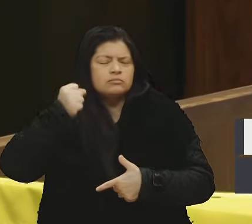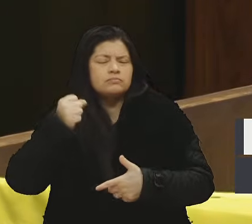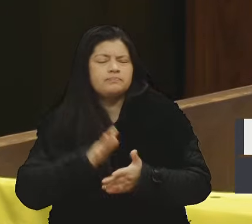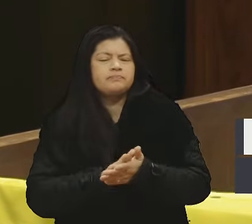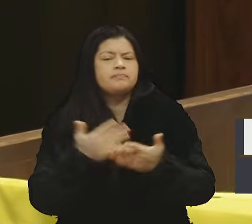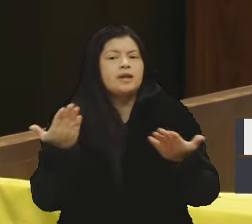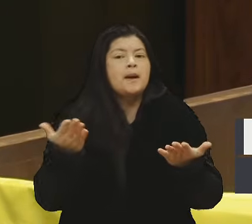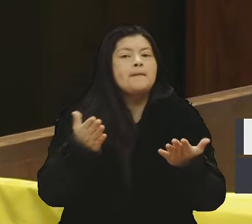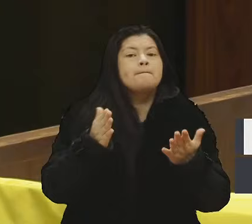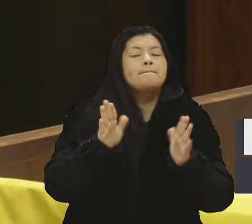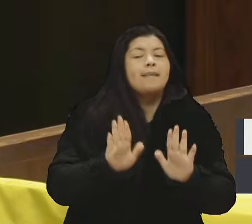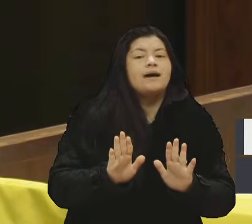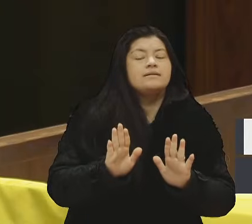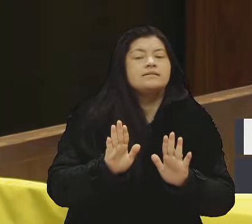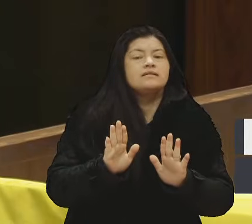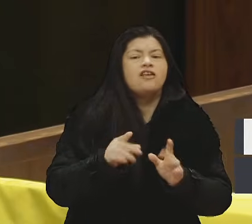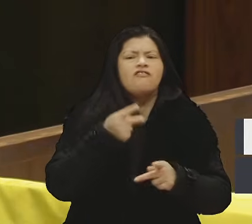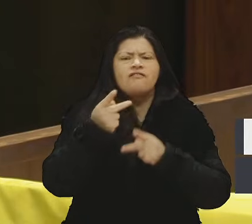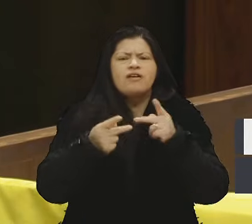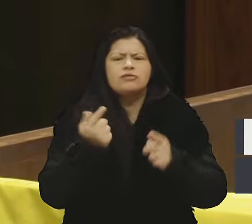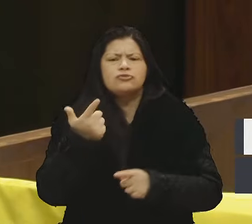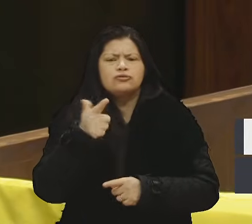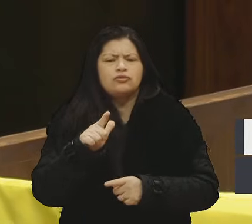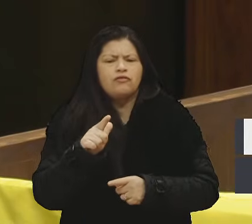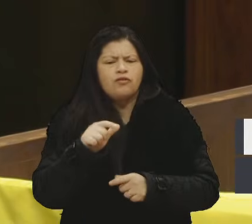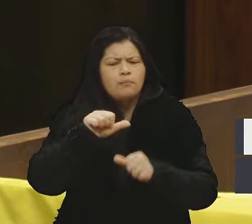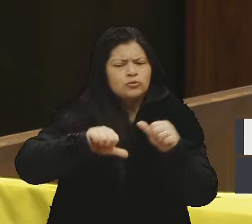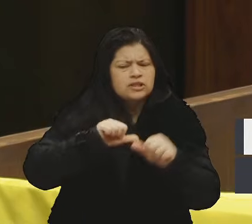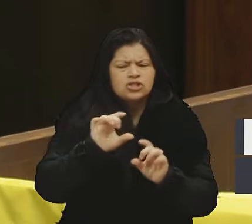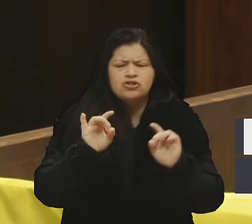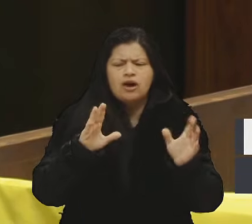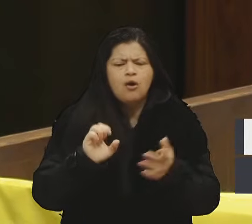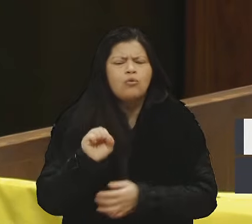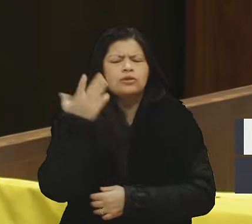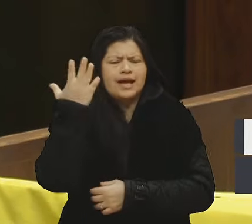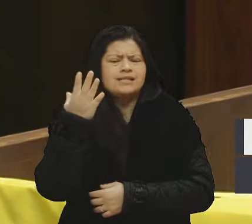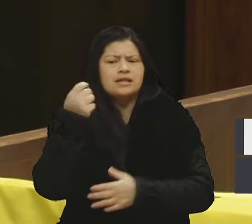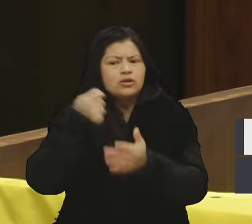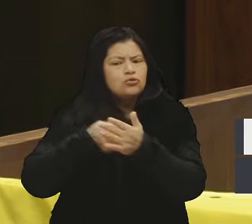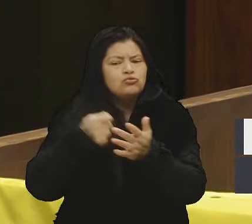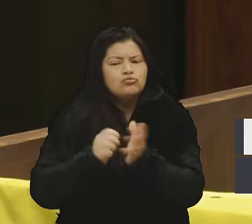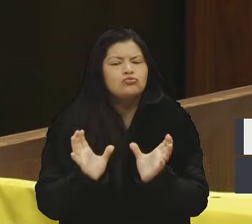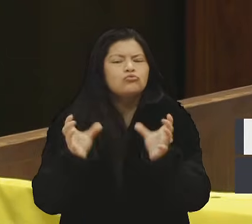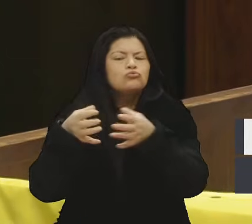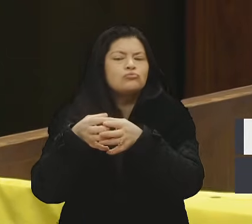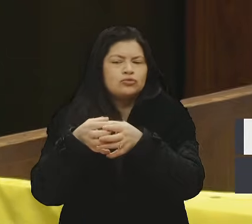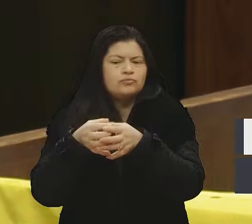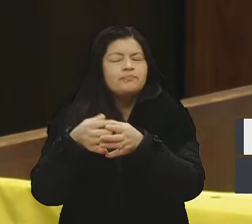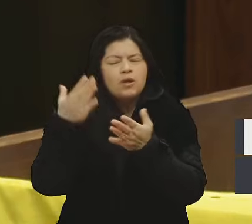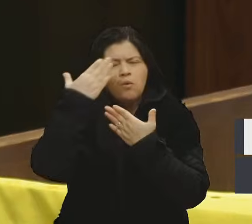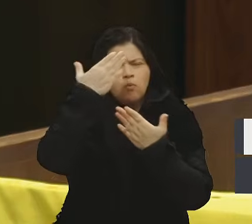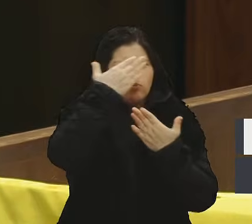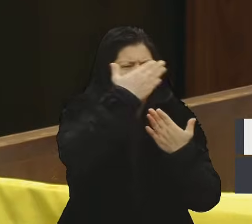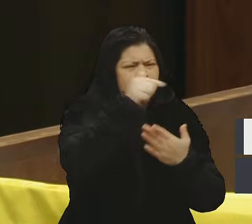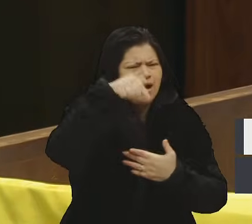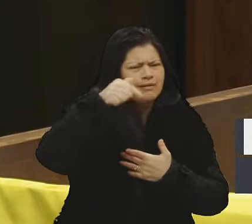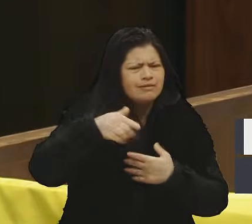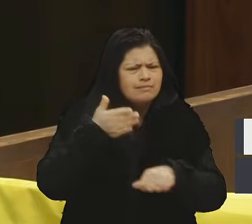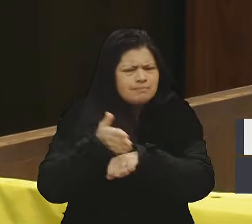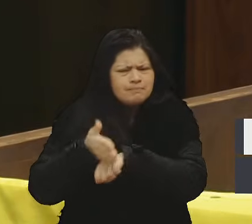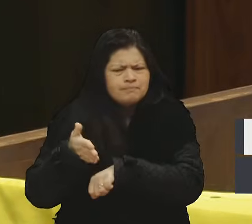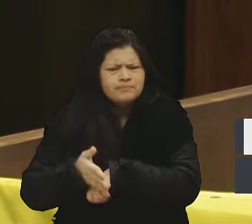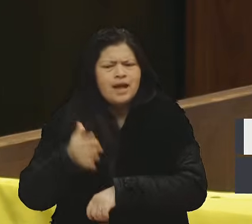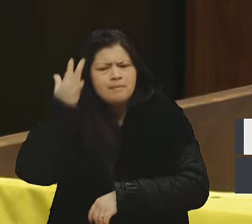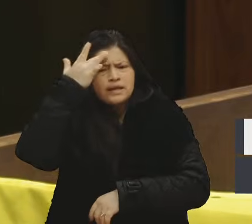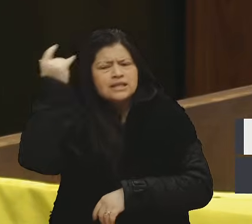E com isso eu reforço que a mobilização e a mudança só acontece com a luta coletiva. Então, quero muito agradecer a presença de quem está aqui. Amanhã